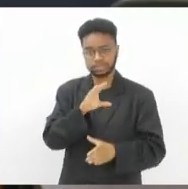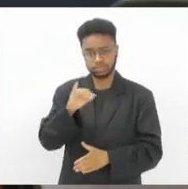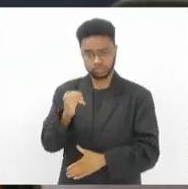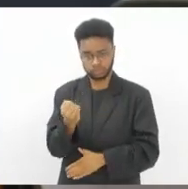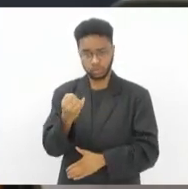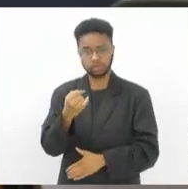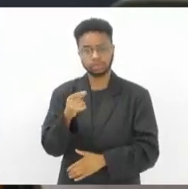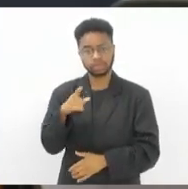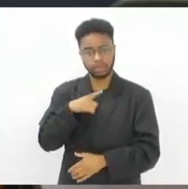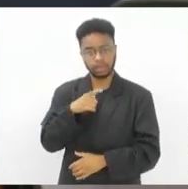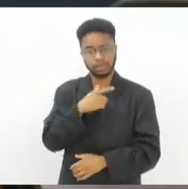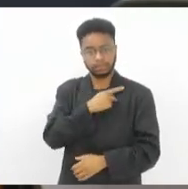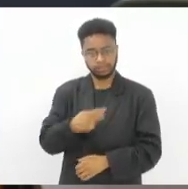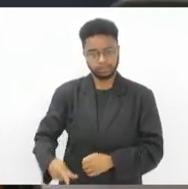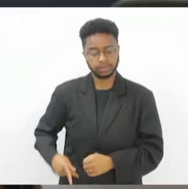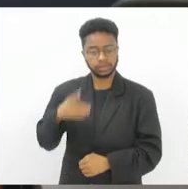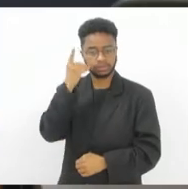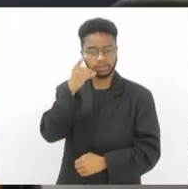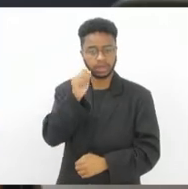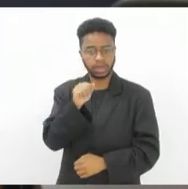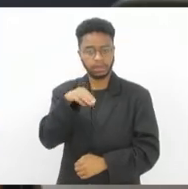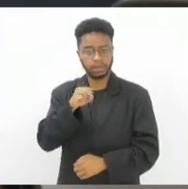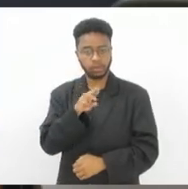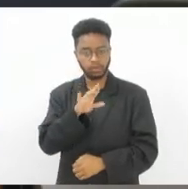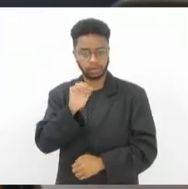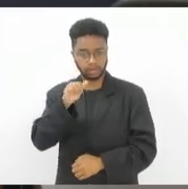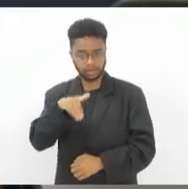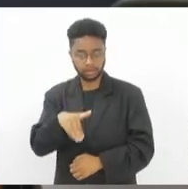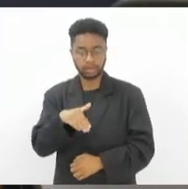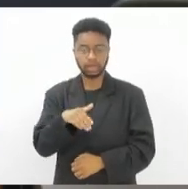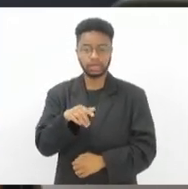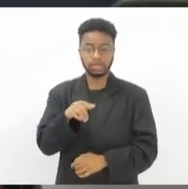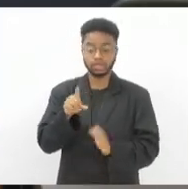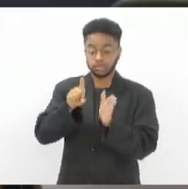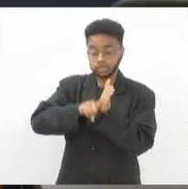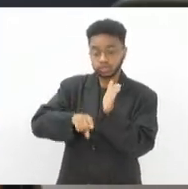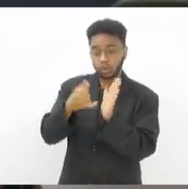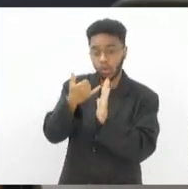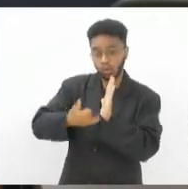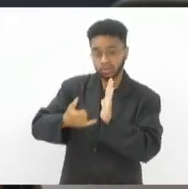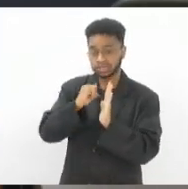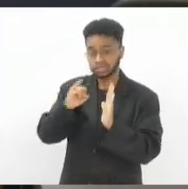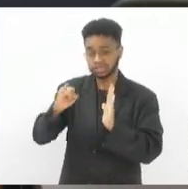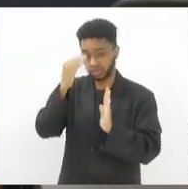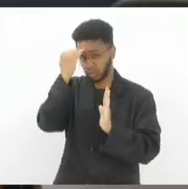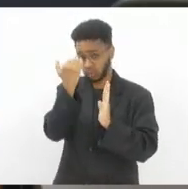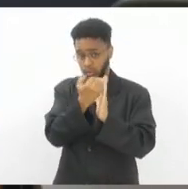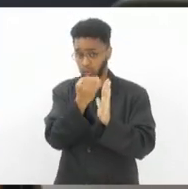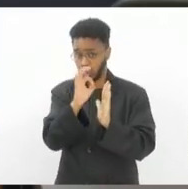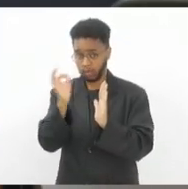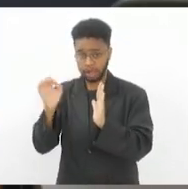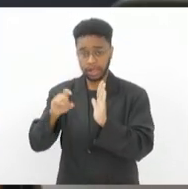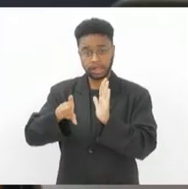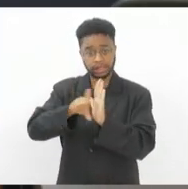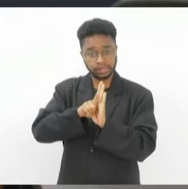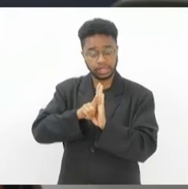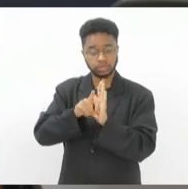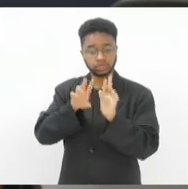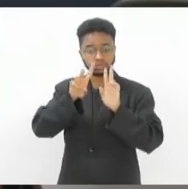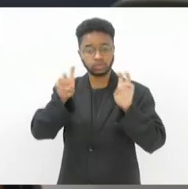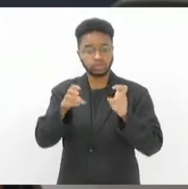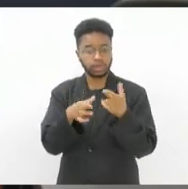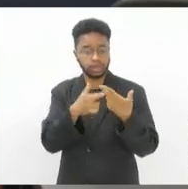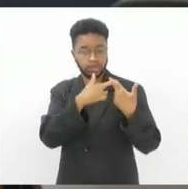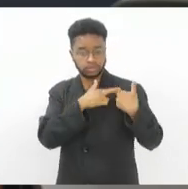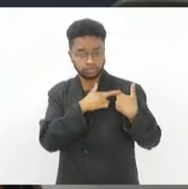na presidência do deputado Rodrigo Amorim, benefício fiscal que descumpre a lei de responsabilidade